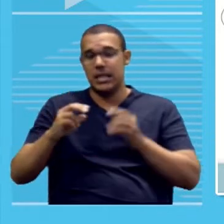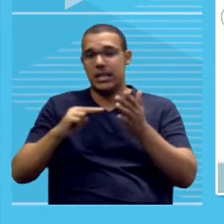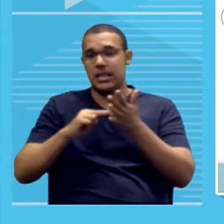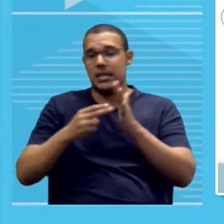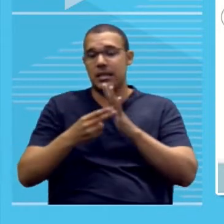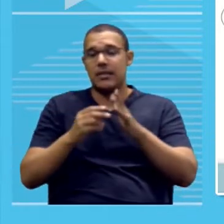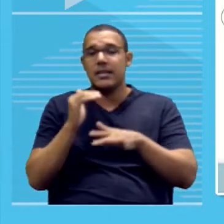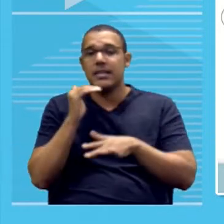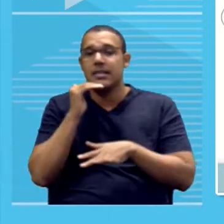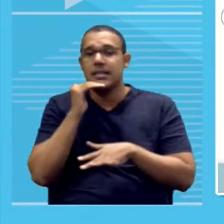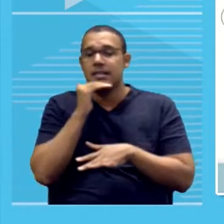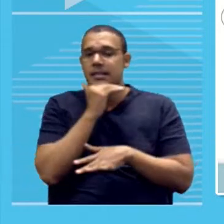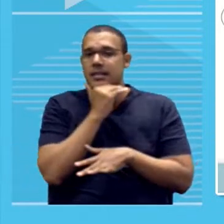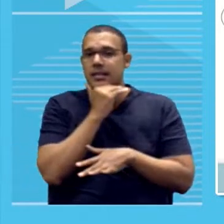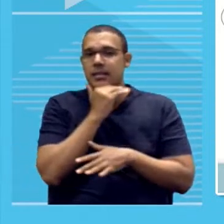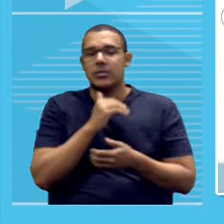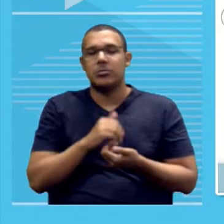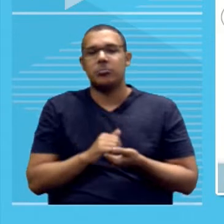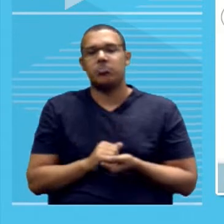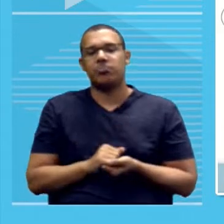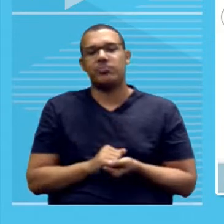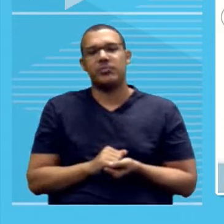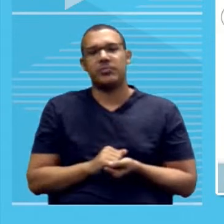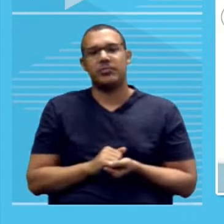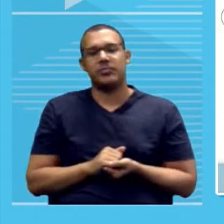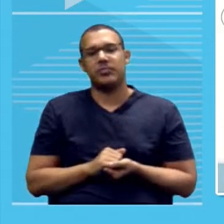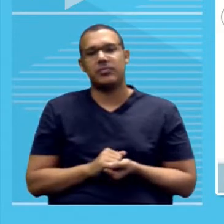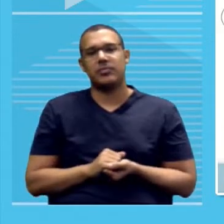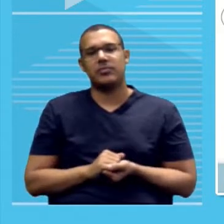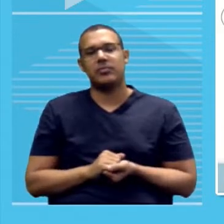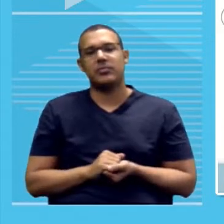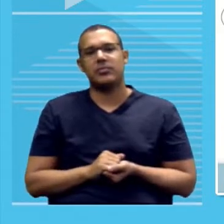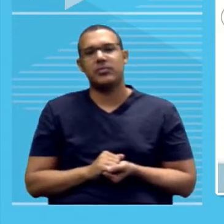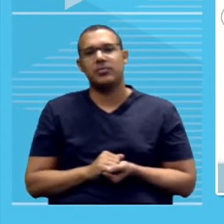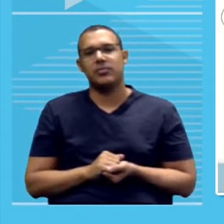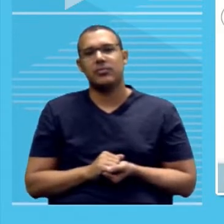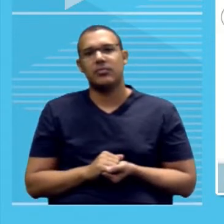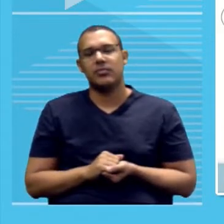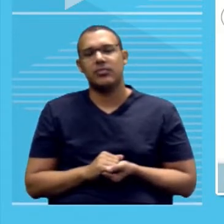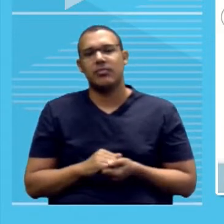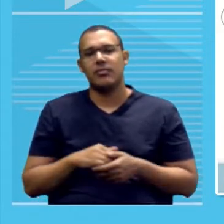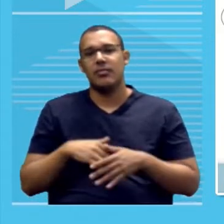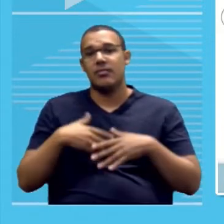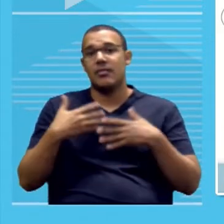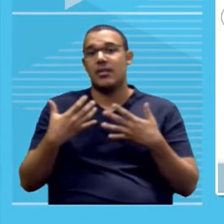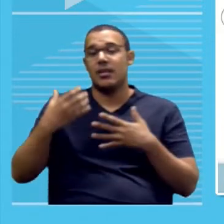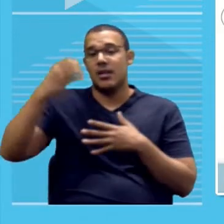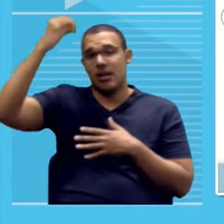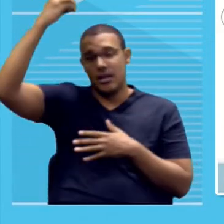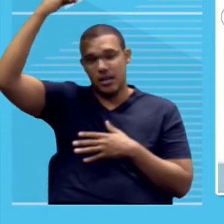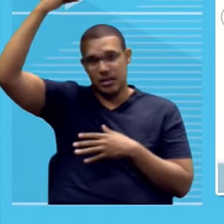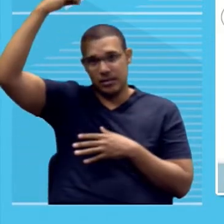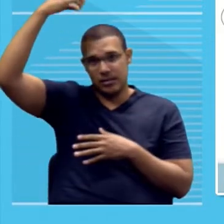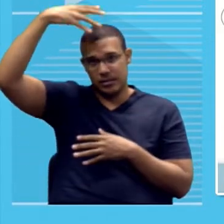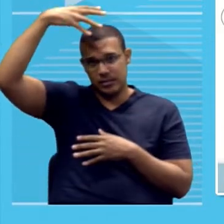Quando você encandece alguma coisa, você está fazendo com que ela esquente. Então, essa lâmpada, ela